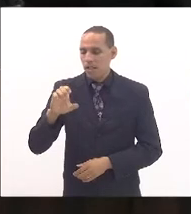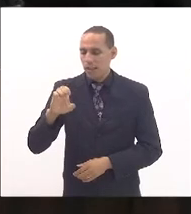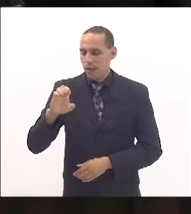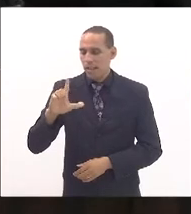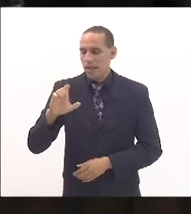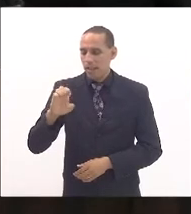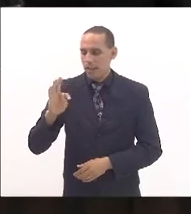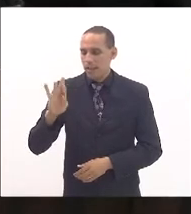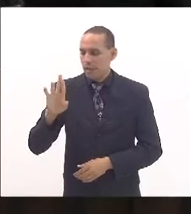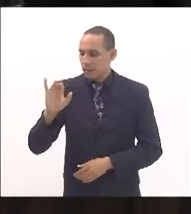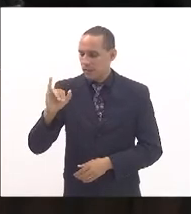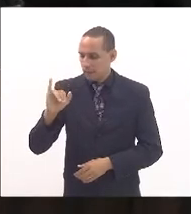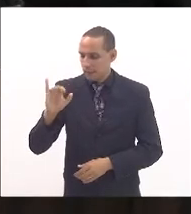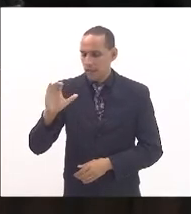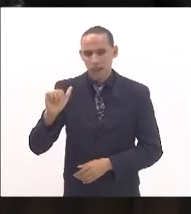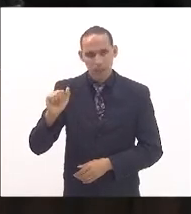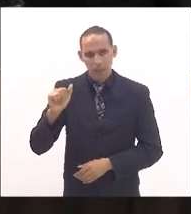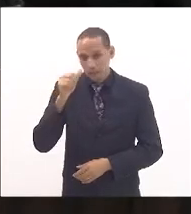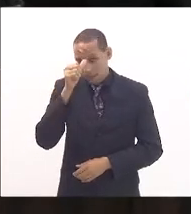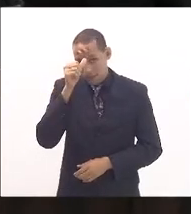ano.